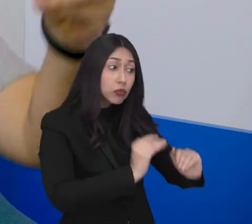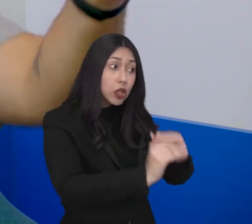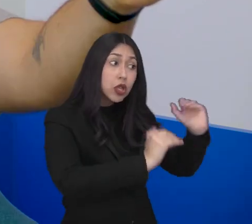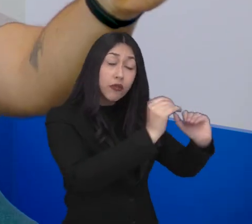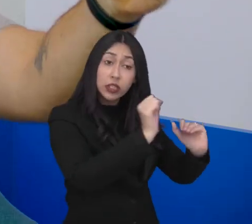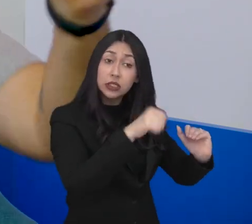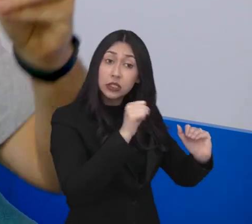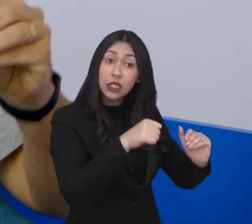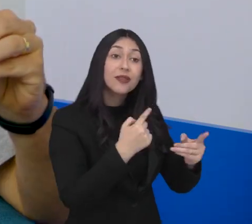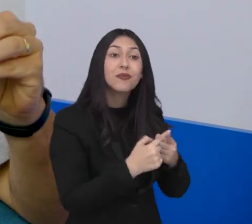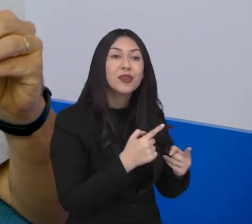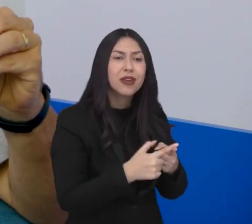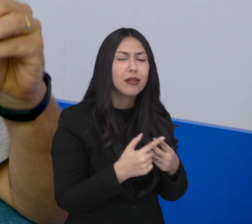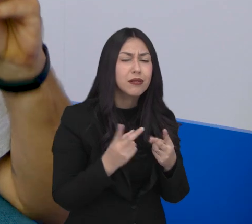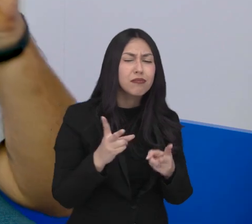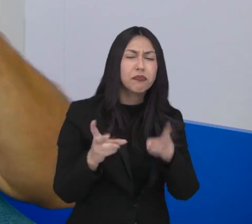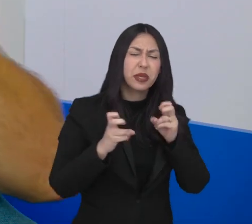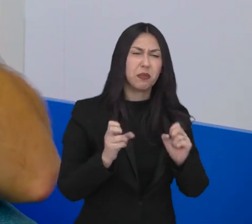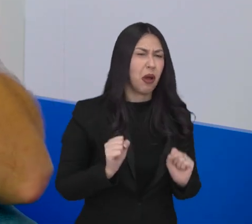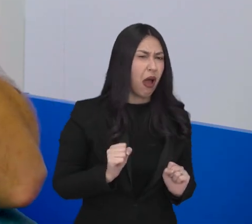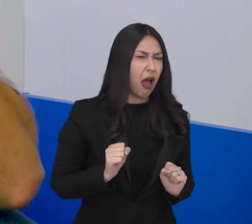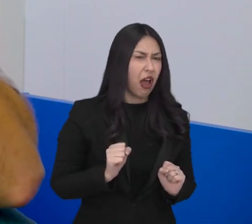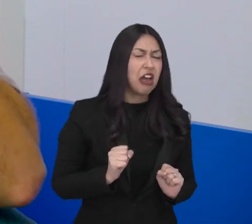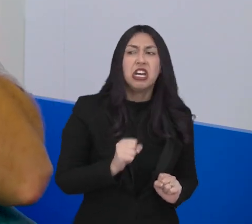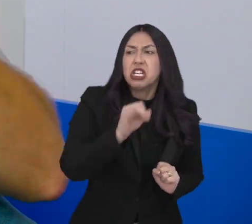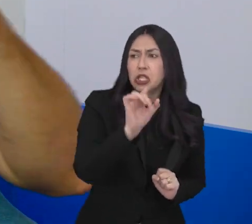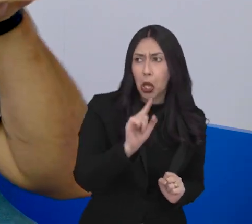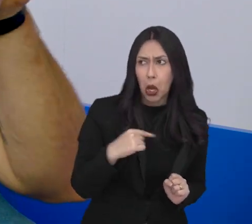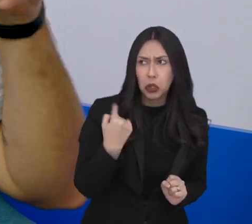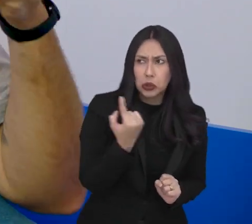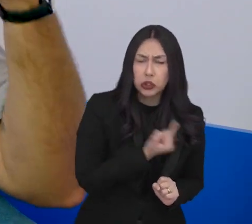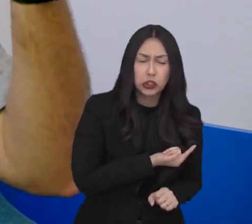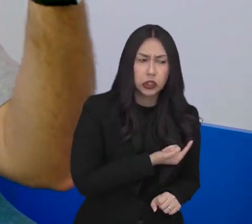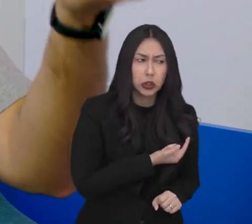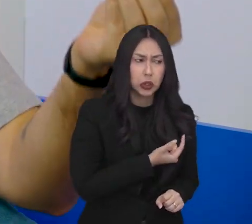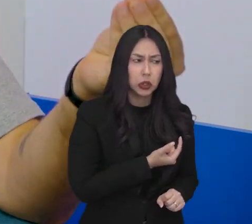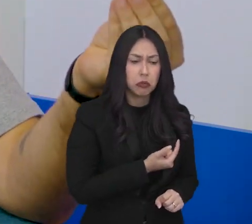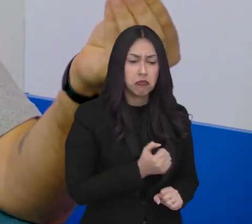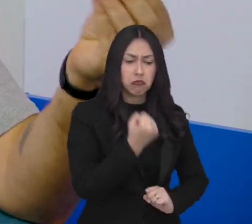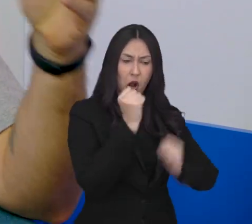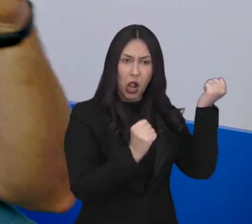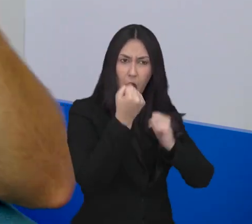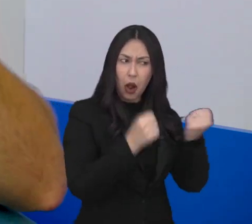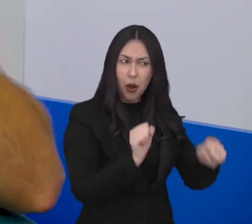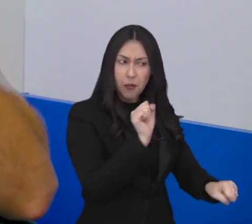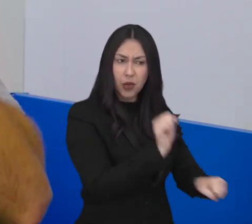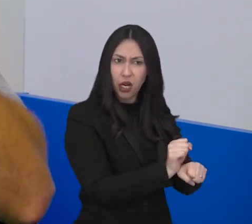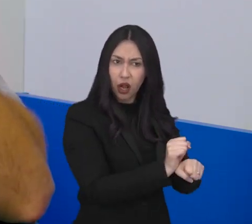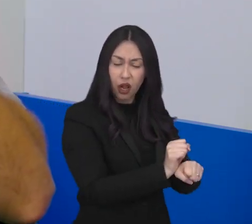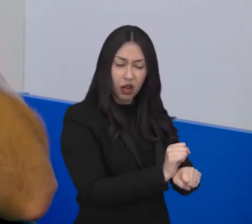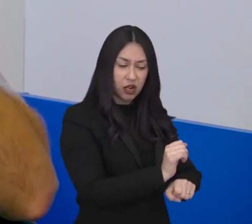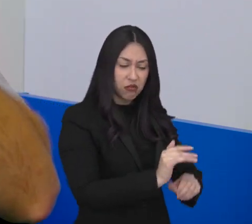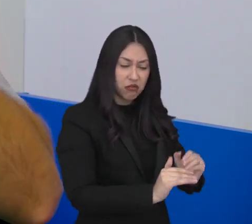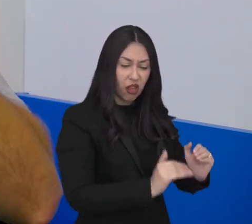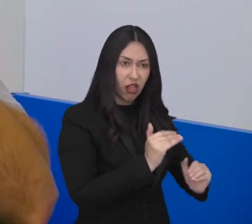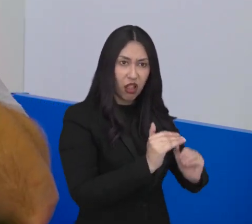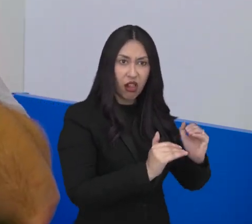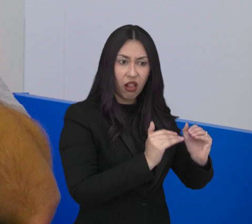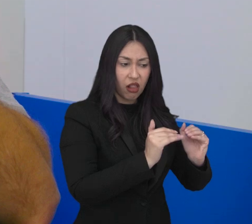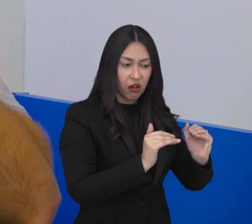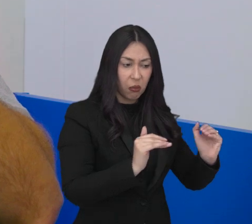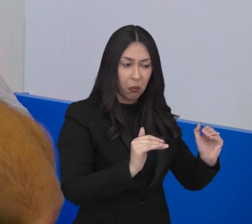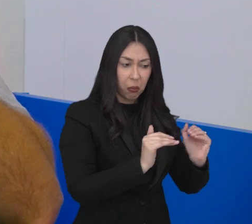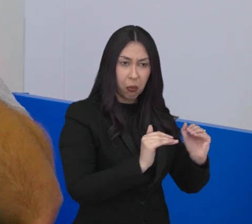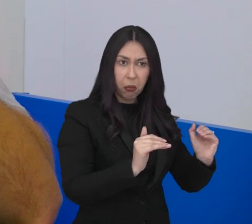eles perceberam essa sua pergunta. Se a gente tornar estática a emissão de CO2, quer dizer que a nossa indústria nunca vai atingir